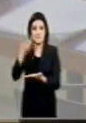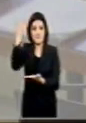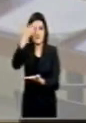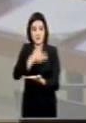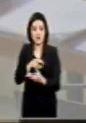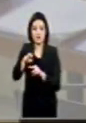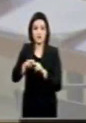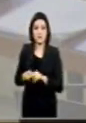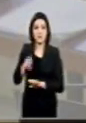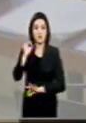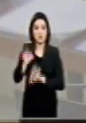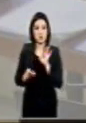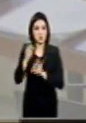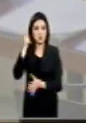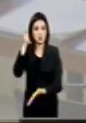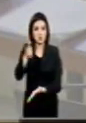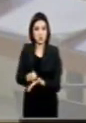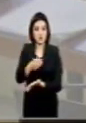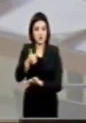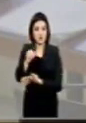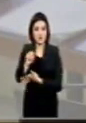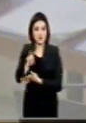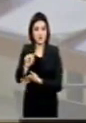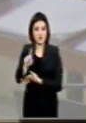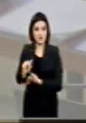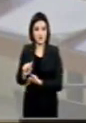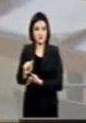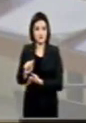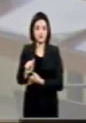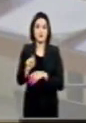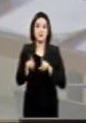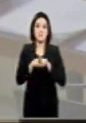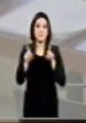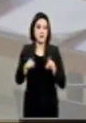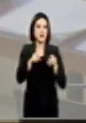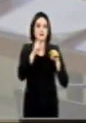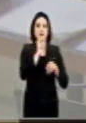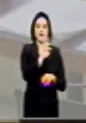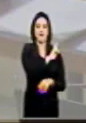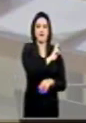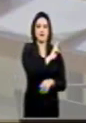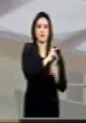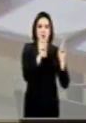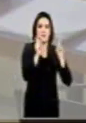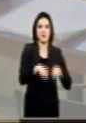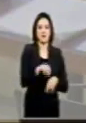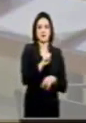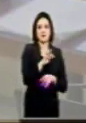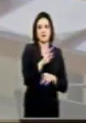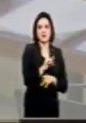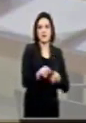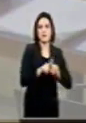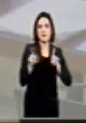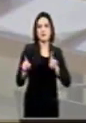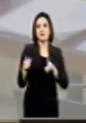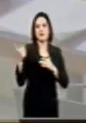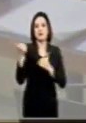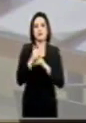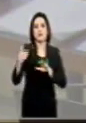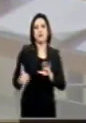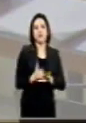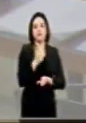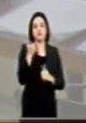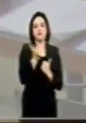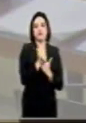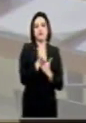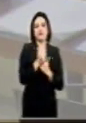juízo singular da 10ª Vara Federal. Adianto, desde logo, pelo menos a meu